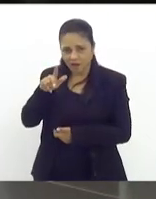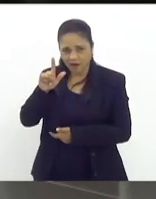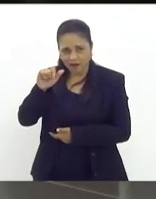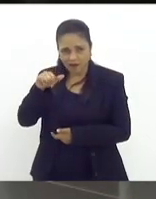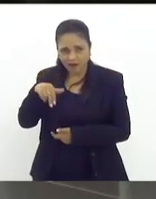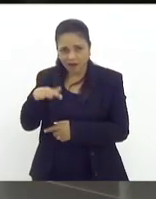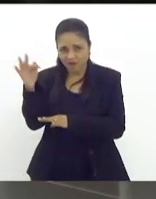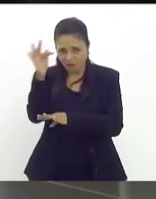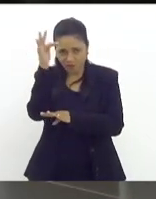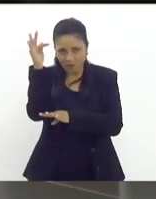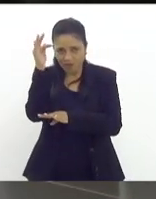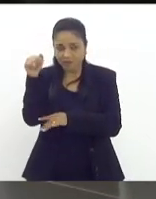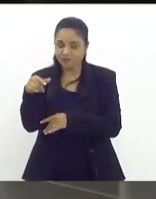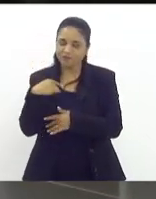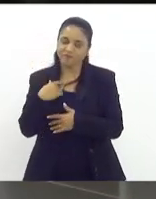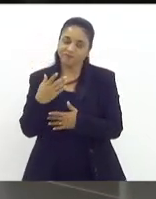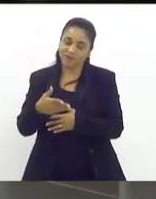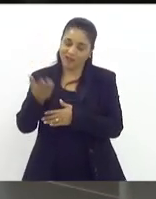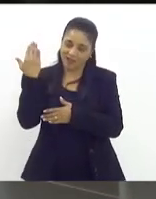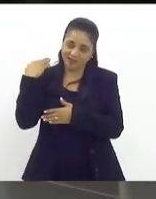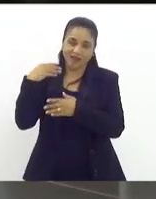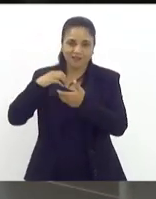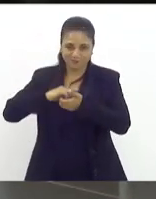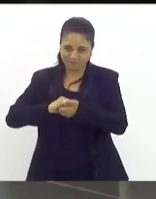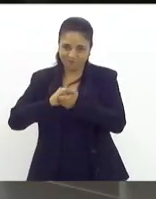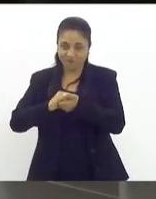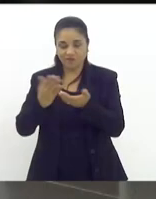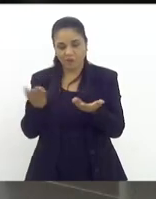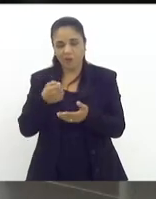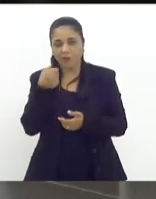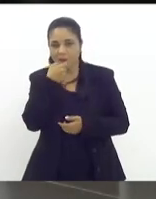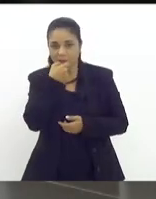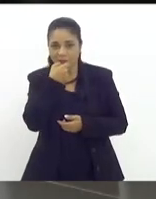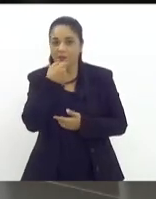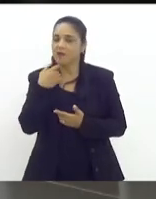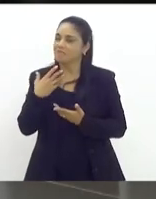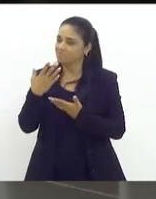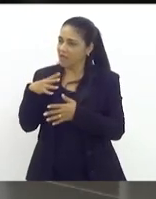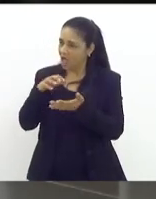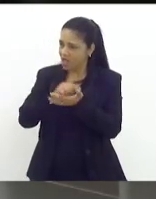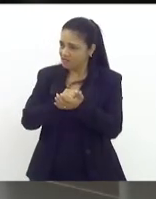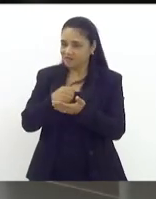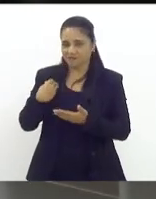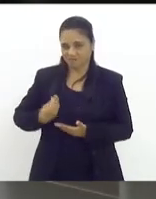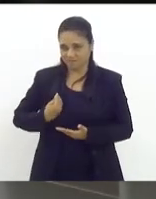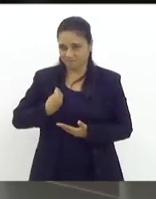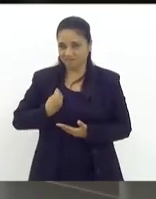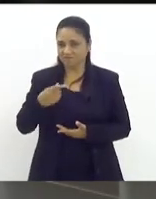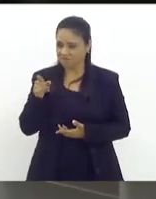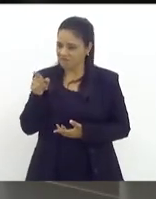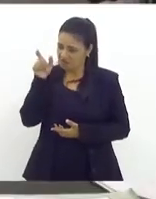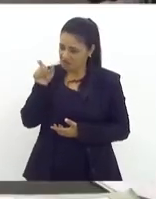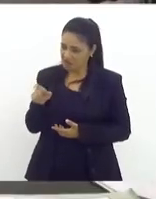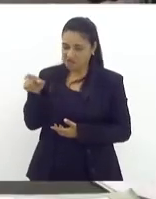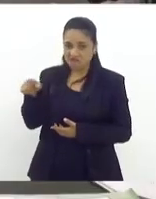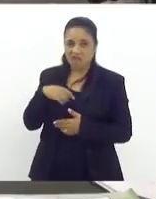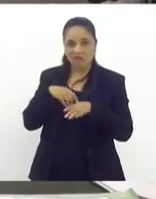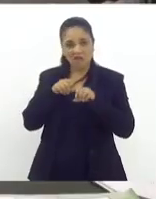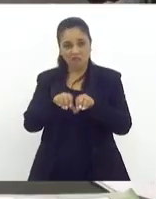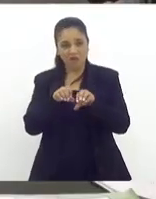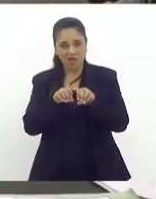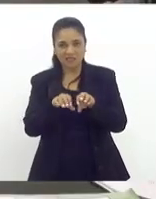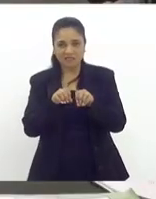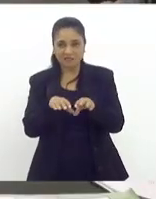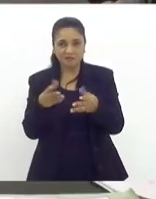ao microfone, cumprimentei aqui atrás, mas registrar a ilustre presença. Ele está aprendendo muito, ele é da educação.